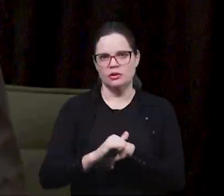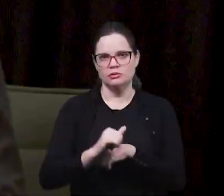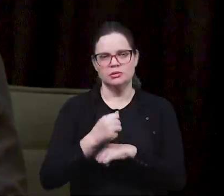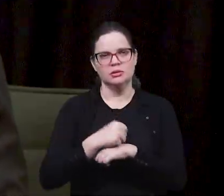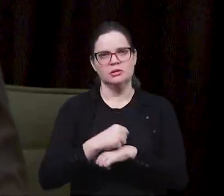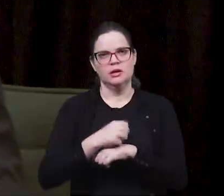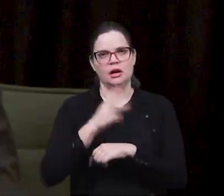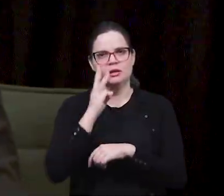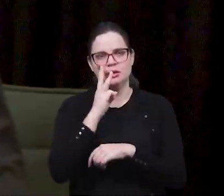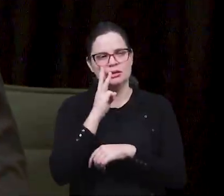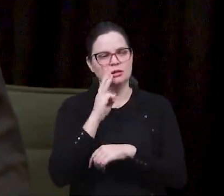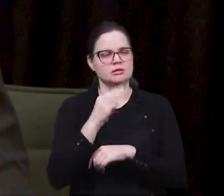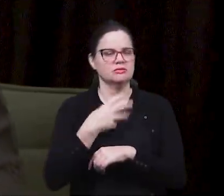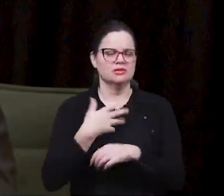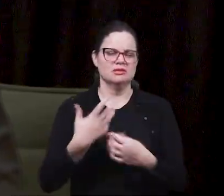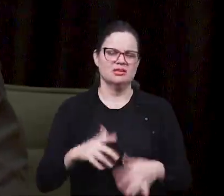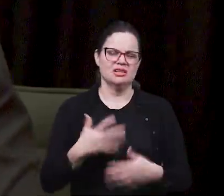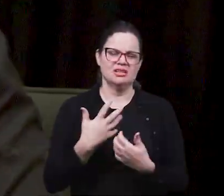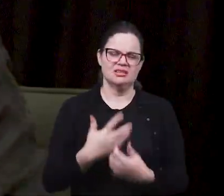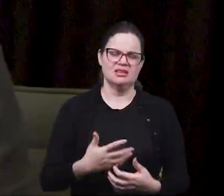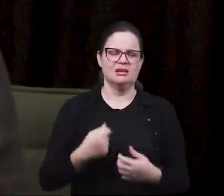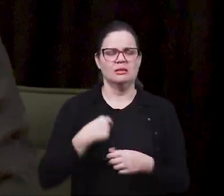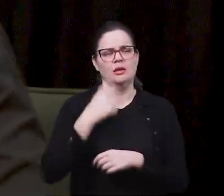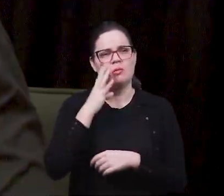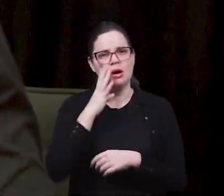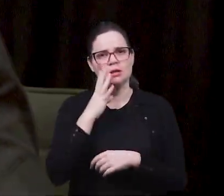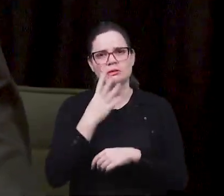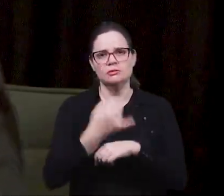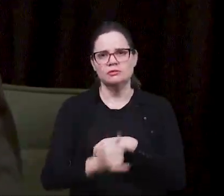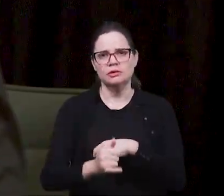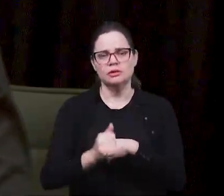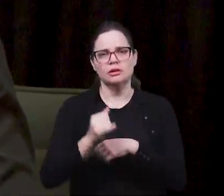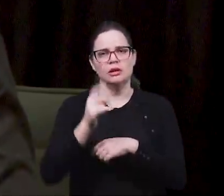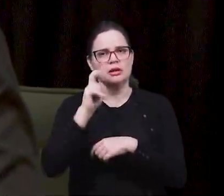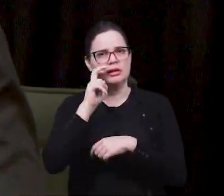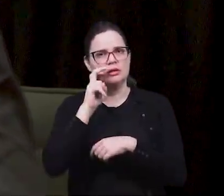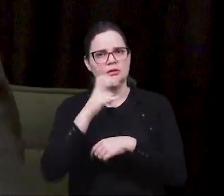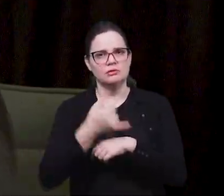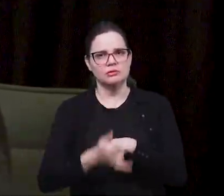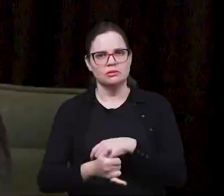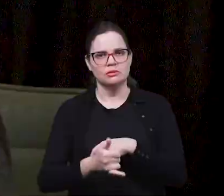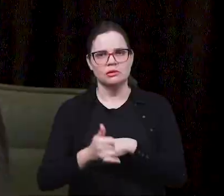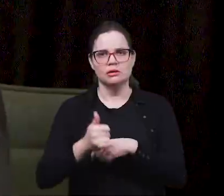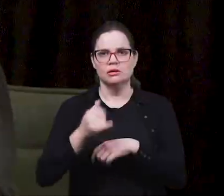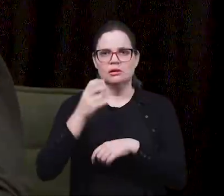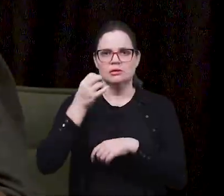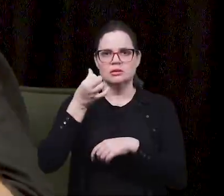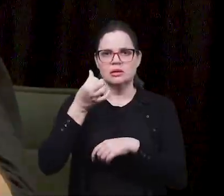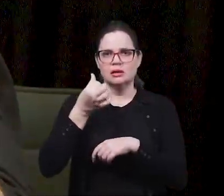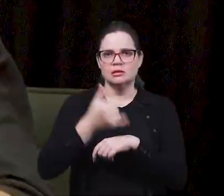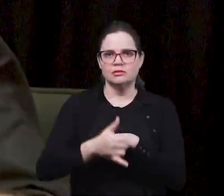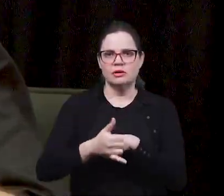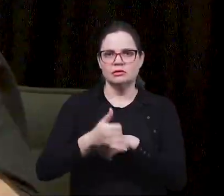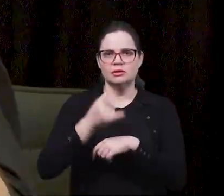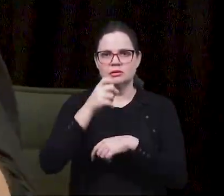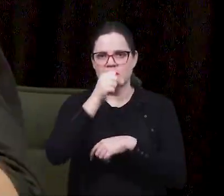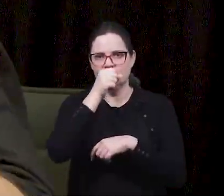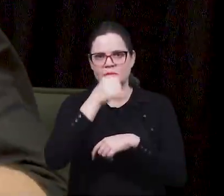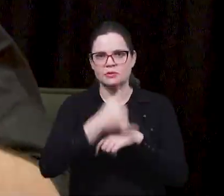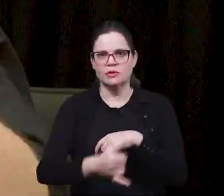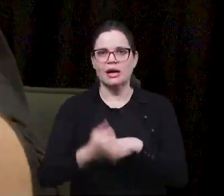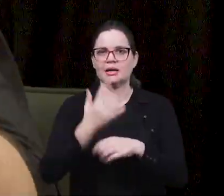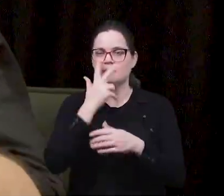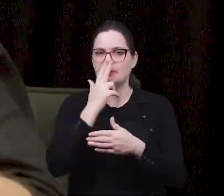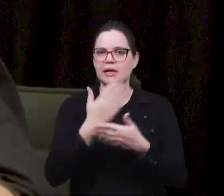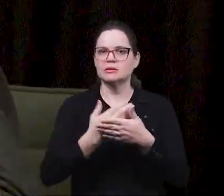você tá cansado, você não quer ir, sei lá o que, você falta na terça. Aí quando você vai ver, você faltou na quarta. Aí quando você vai ver, você faltou na quinta. Aí virou uma mania. E quando você vai ver, pegando